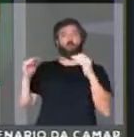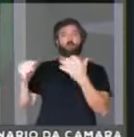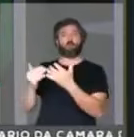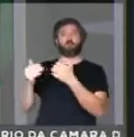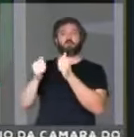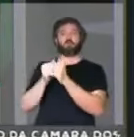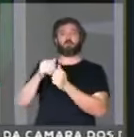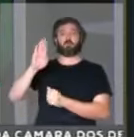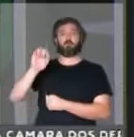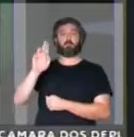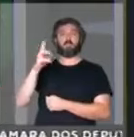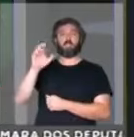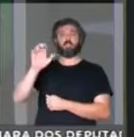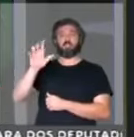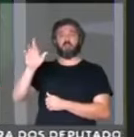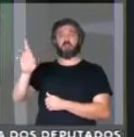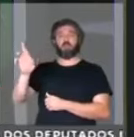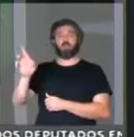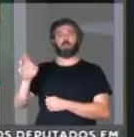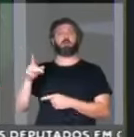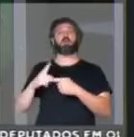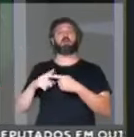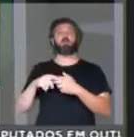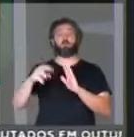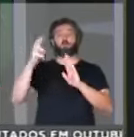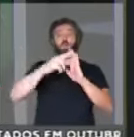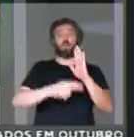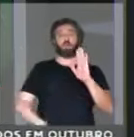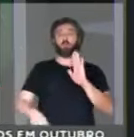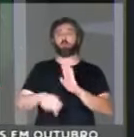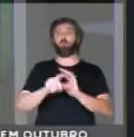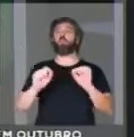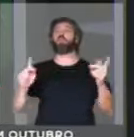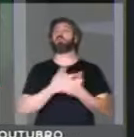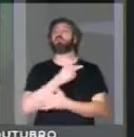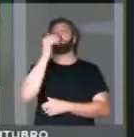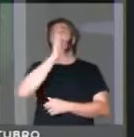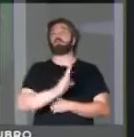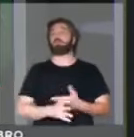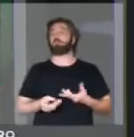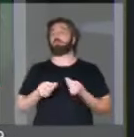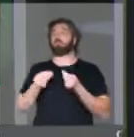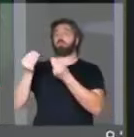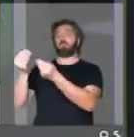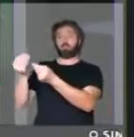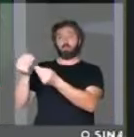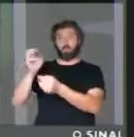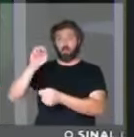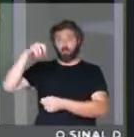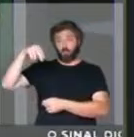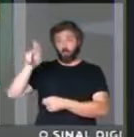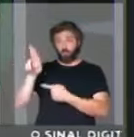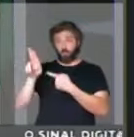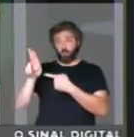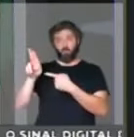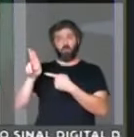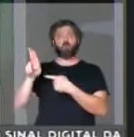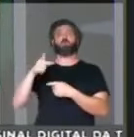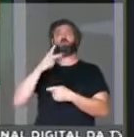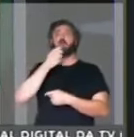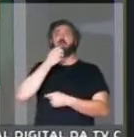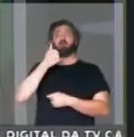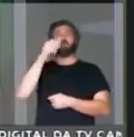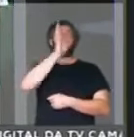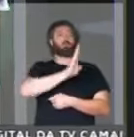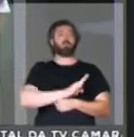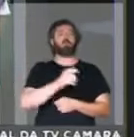com michelle bachele para entregar a ela o relatório sobre o que está acontecendo no brasil as nações unidas que já elogiaram o brasil